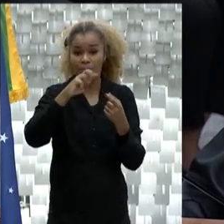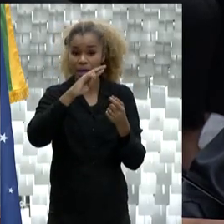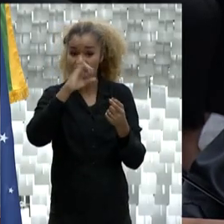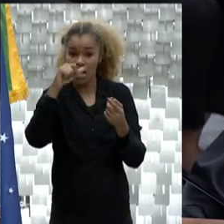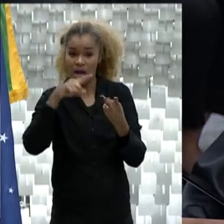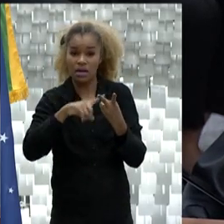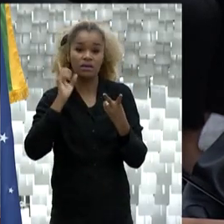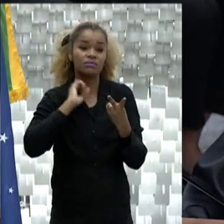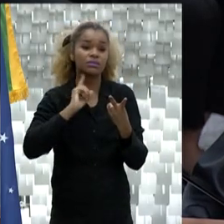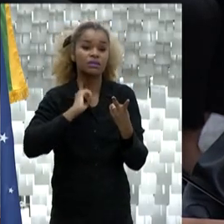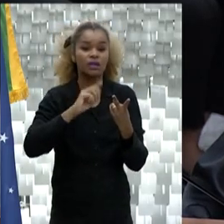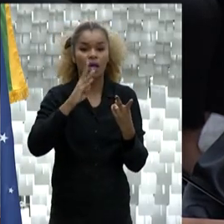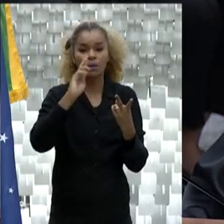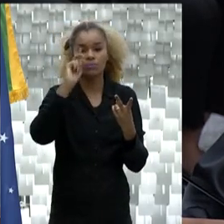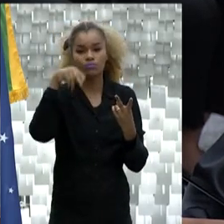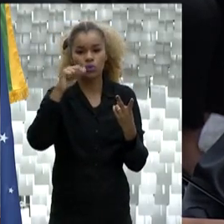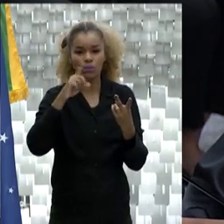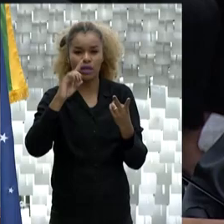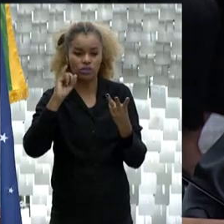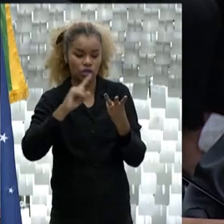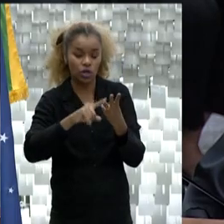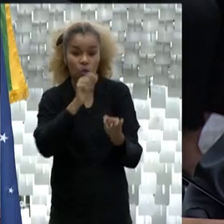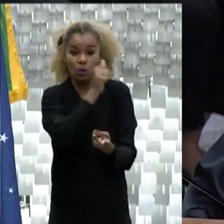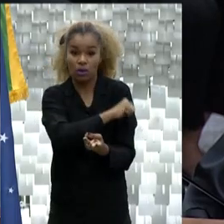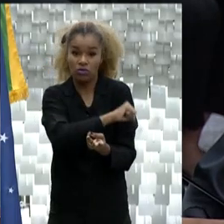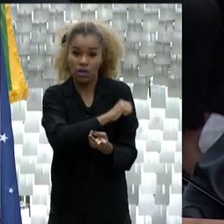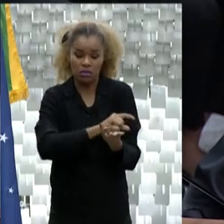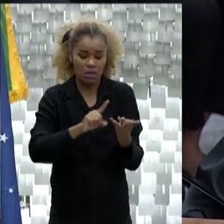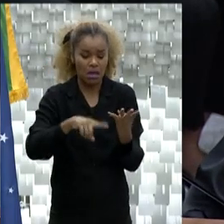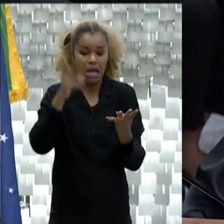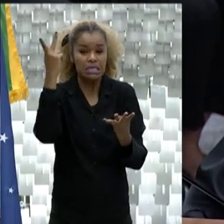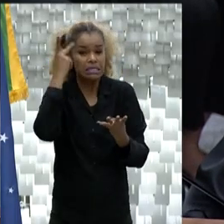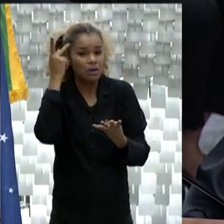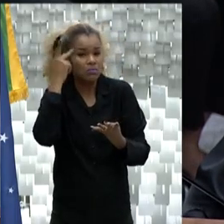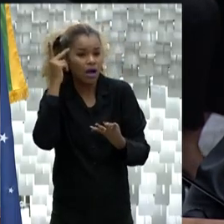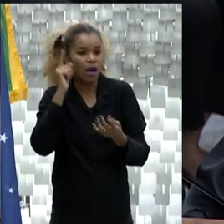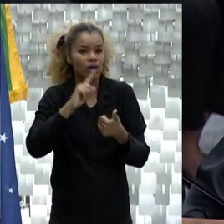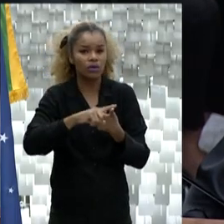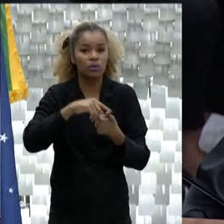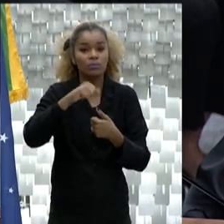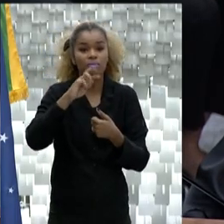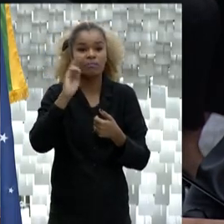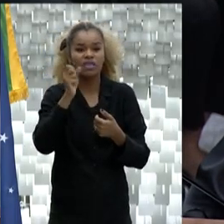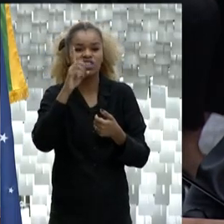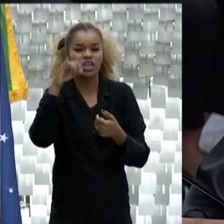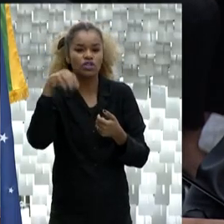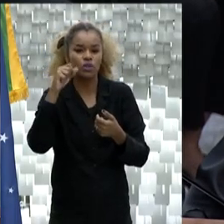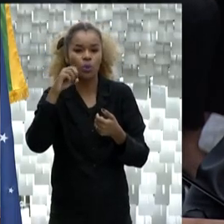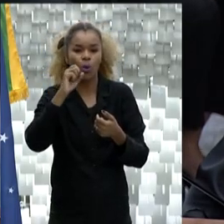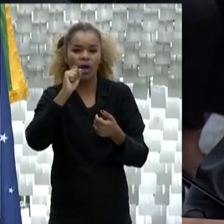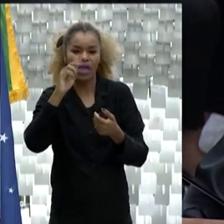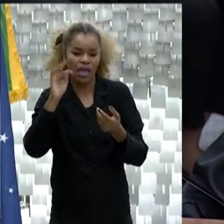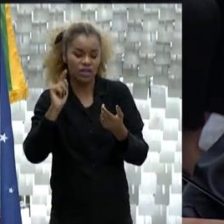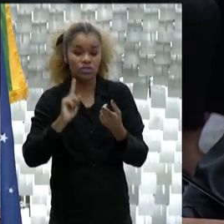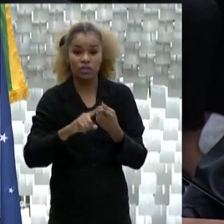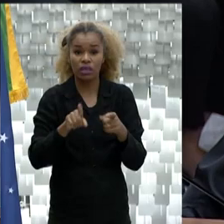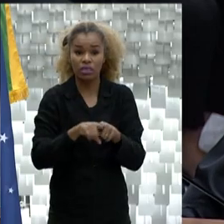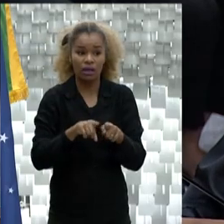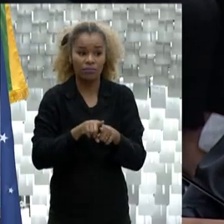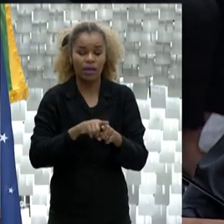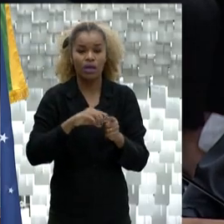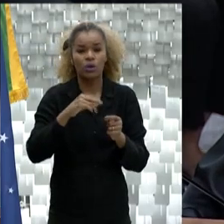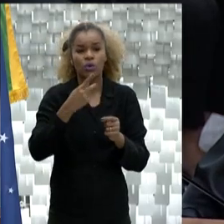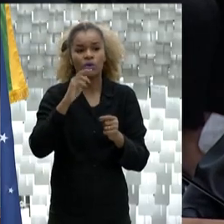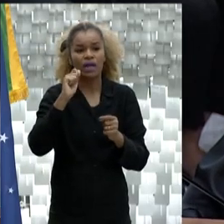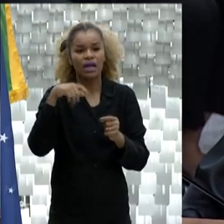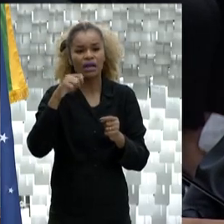Gerais, em Brumadinho, no Rio de Janeiro, em São Paulo, em Machadinho do Oeste, também por atentado à